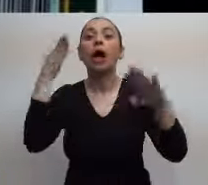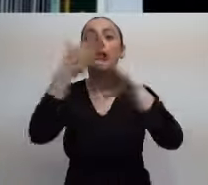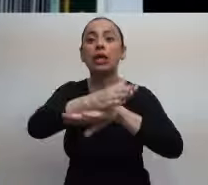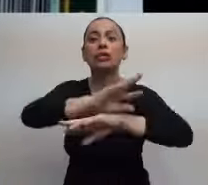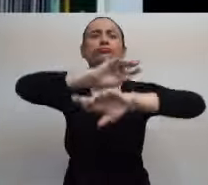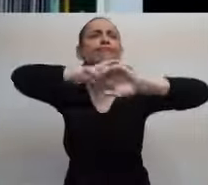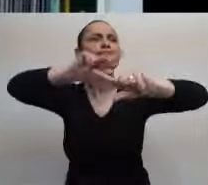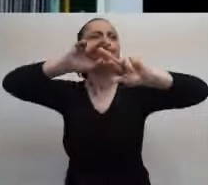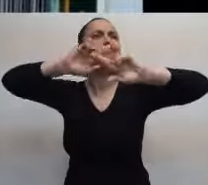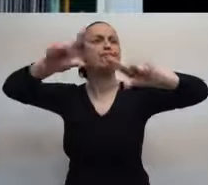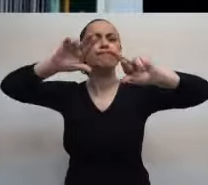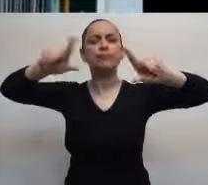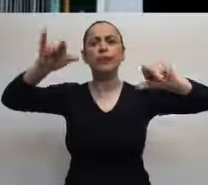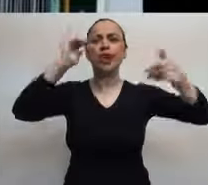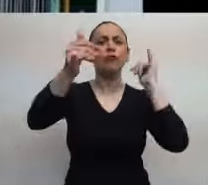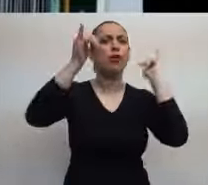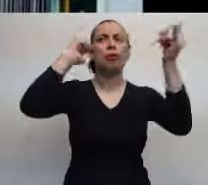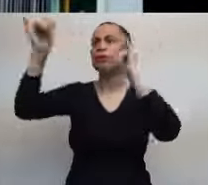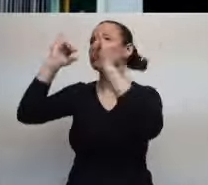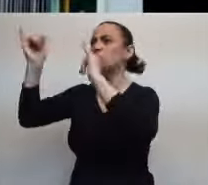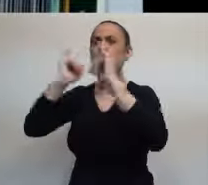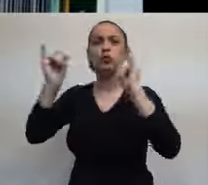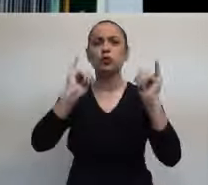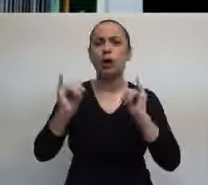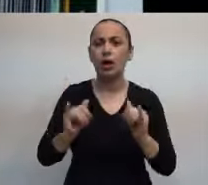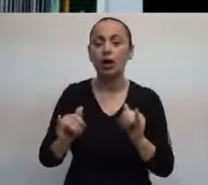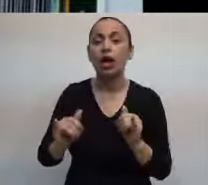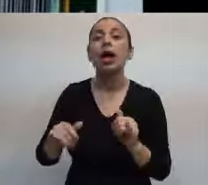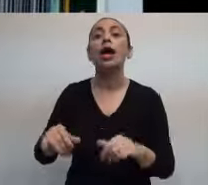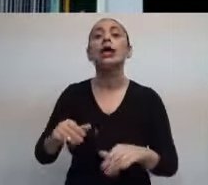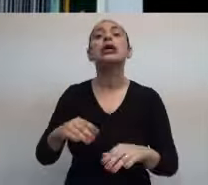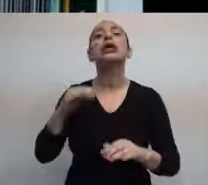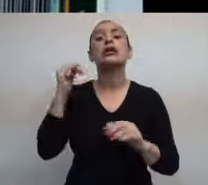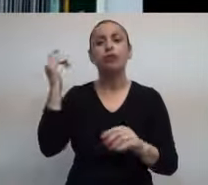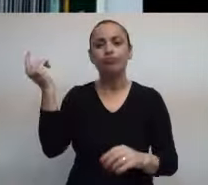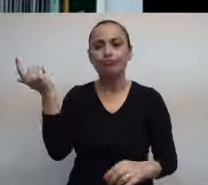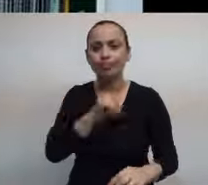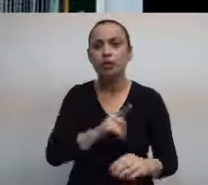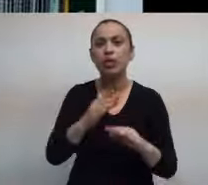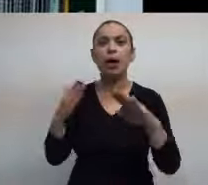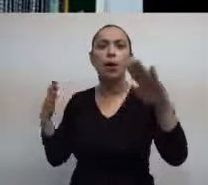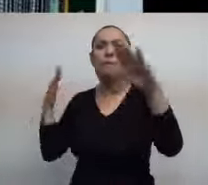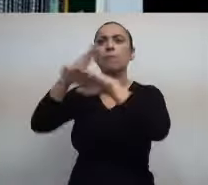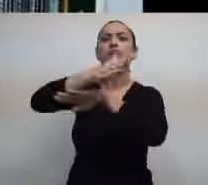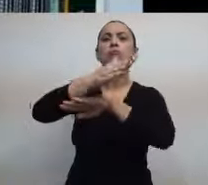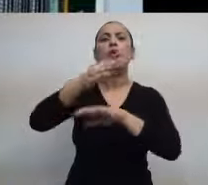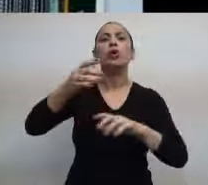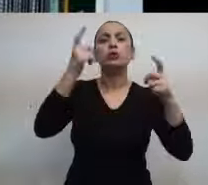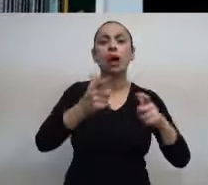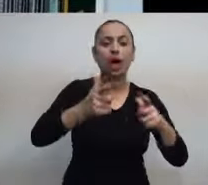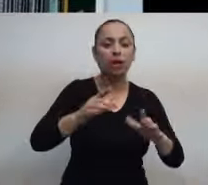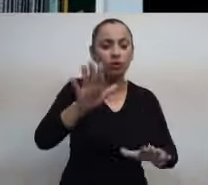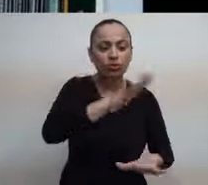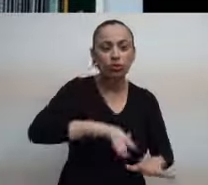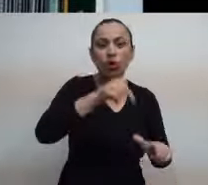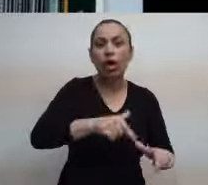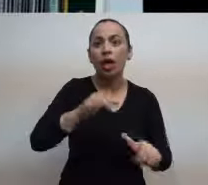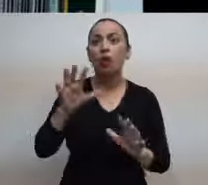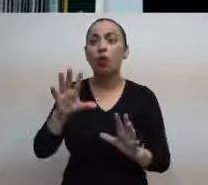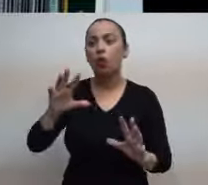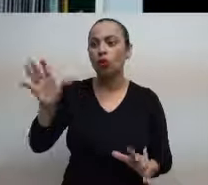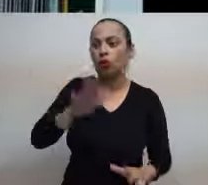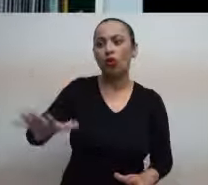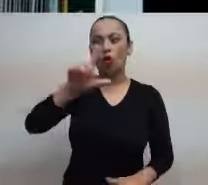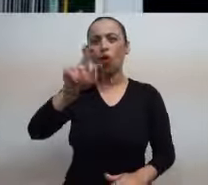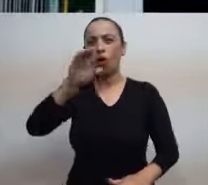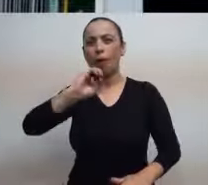tem acesso a uma gama imensa de informações. Se transcende o espaço local e o global